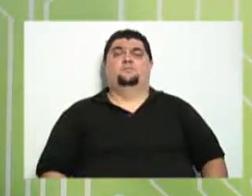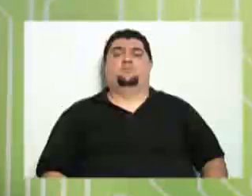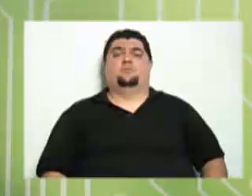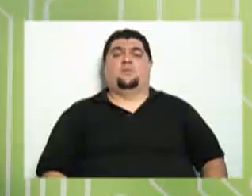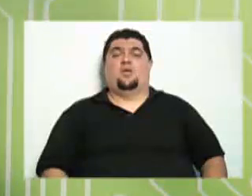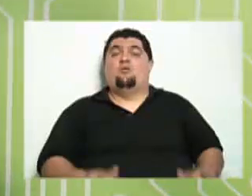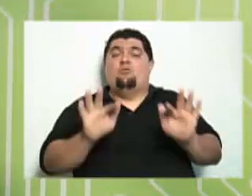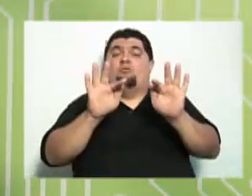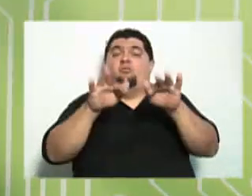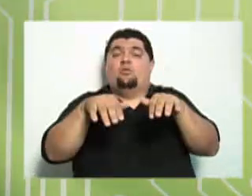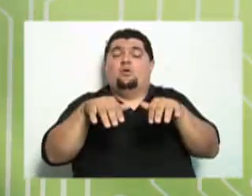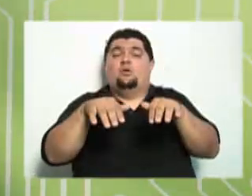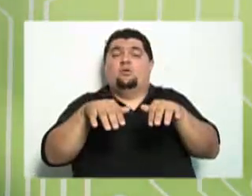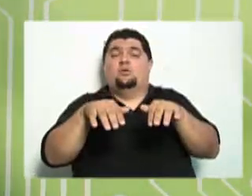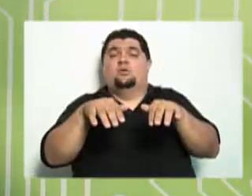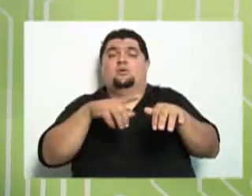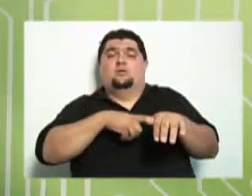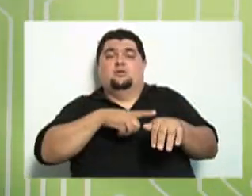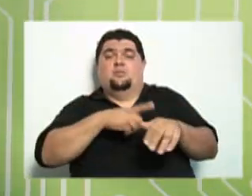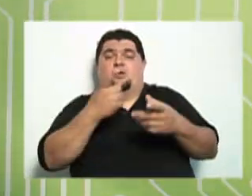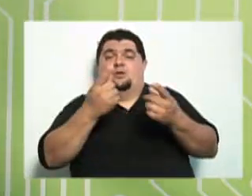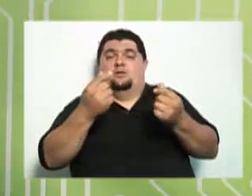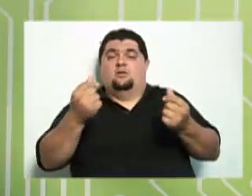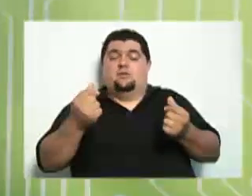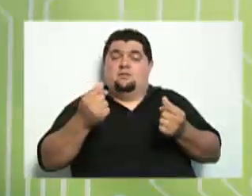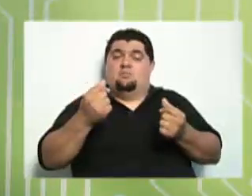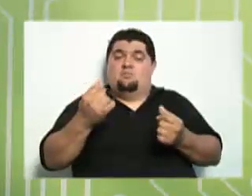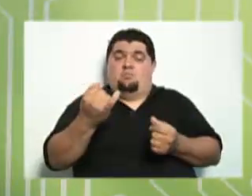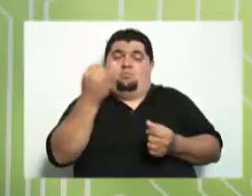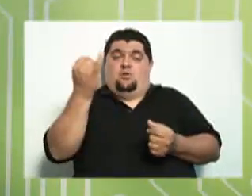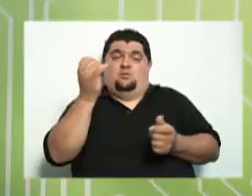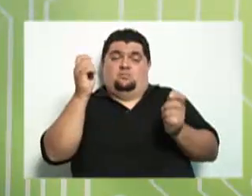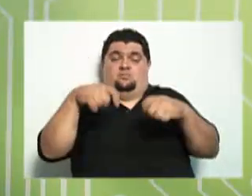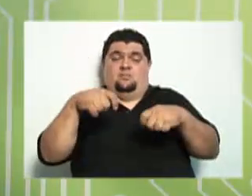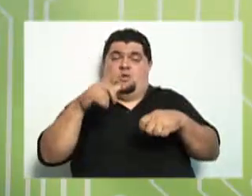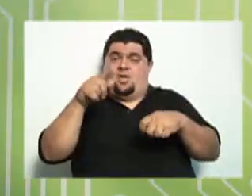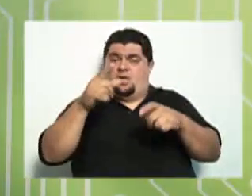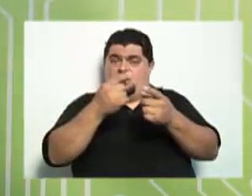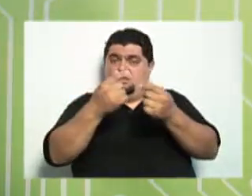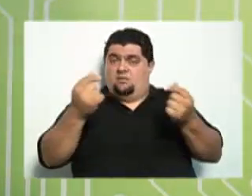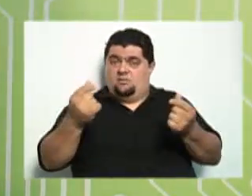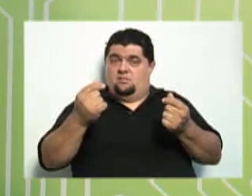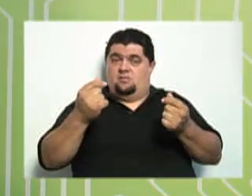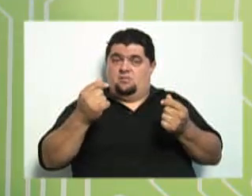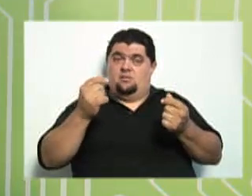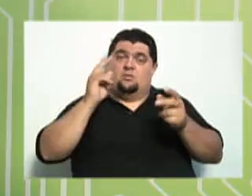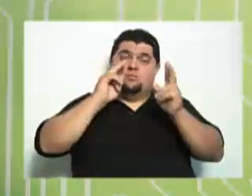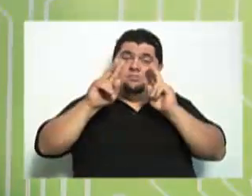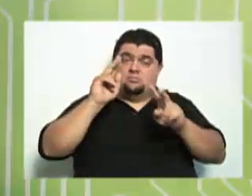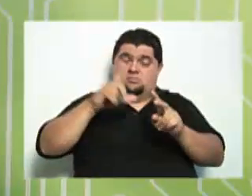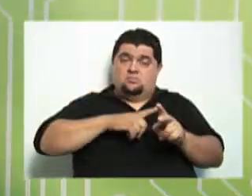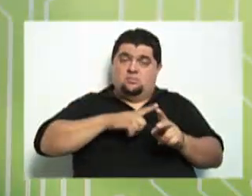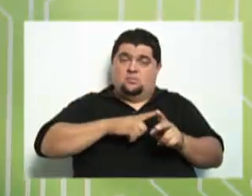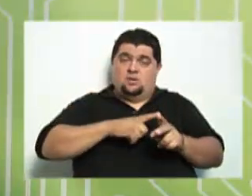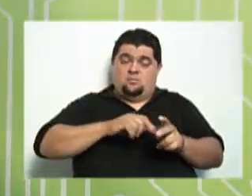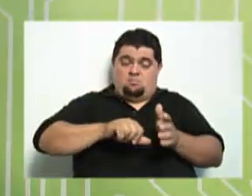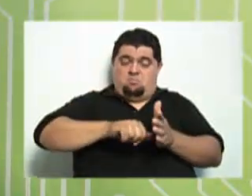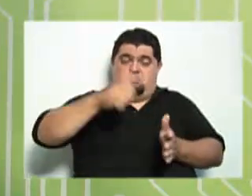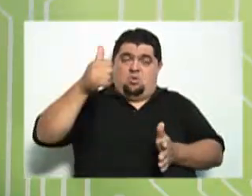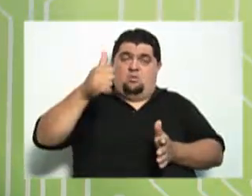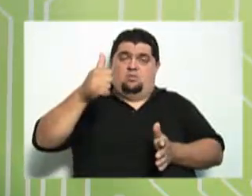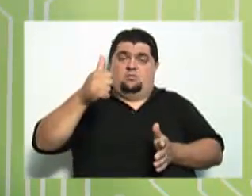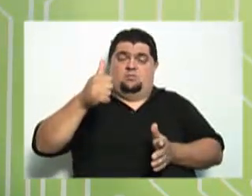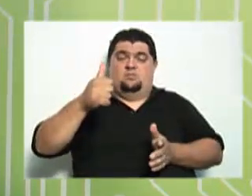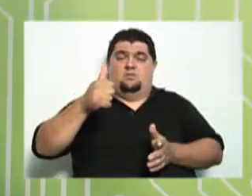por fim, falamos sobre ser economicamente viável. É economicamente viável aquilo que está nos dando resultado positivo.